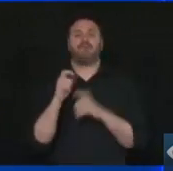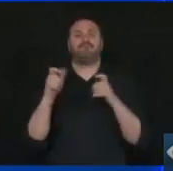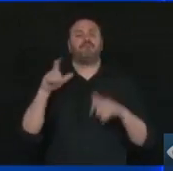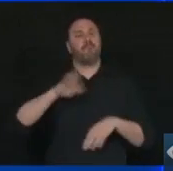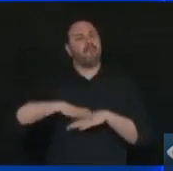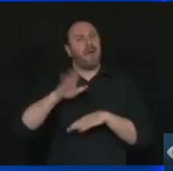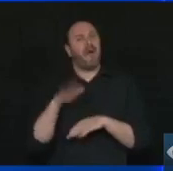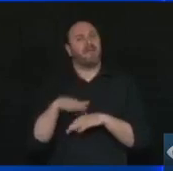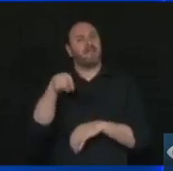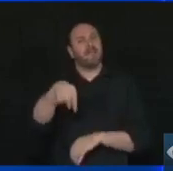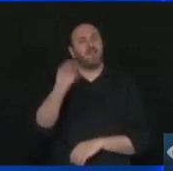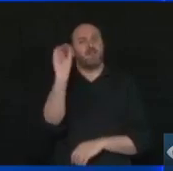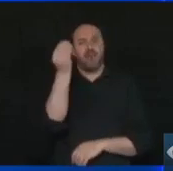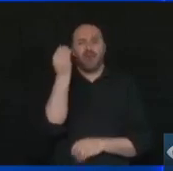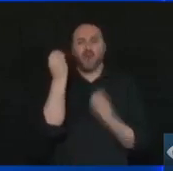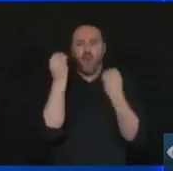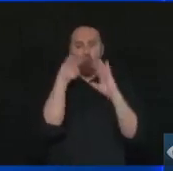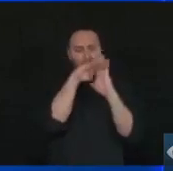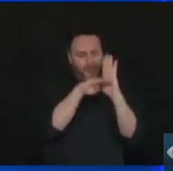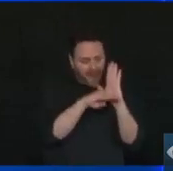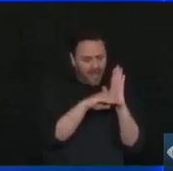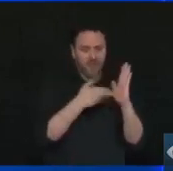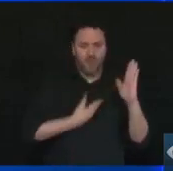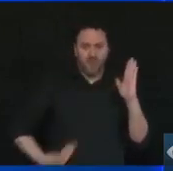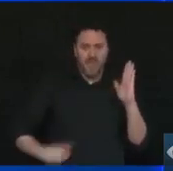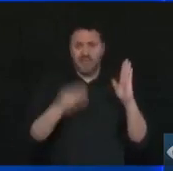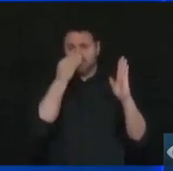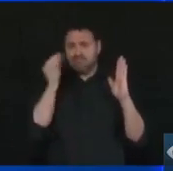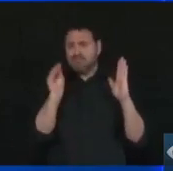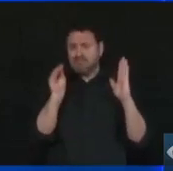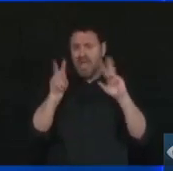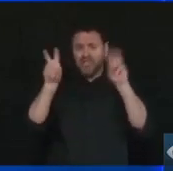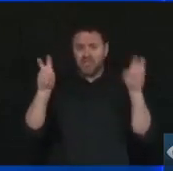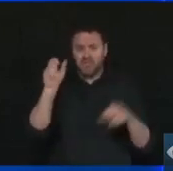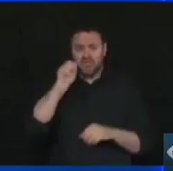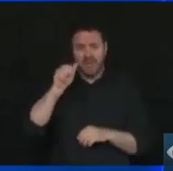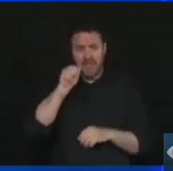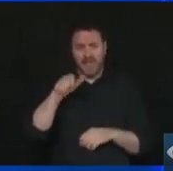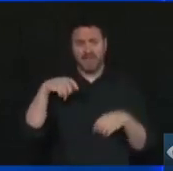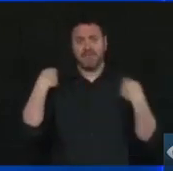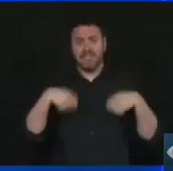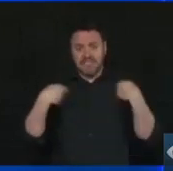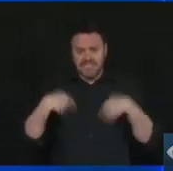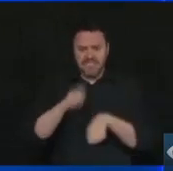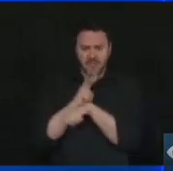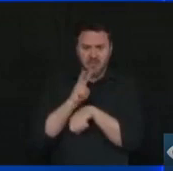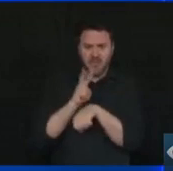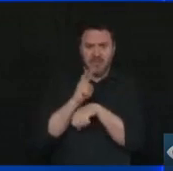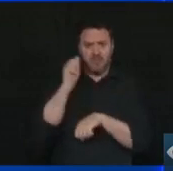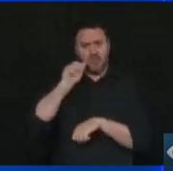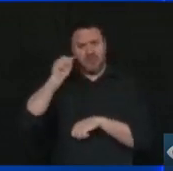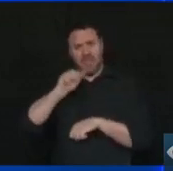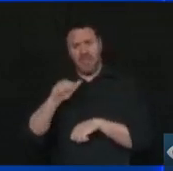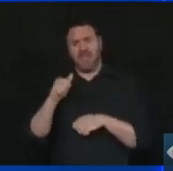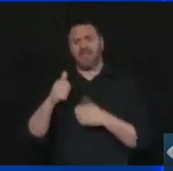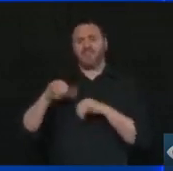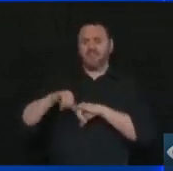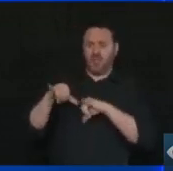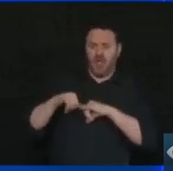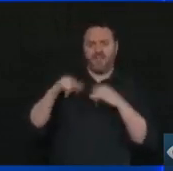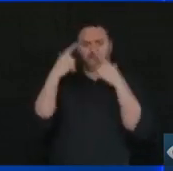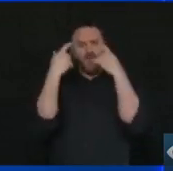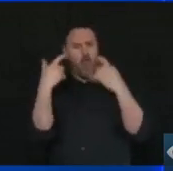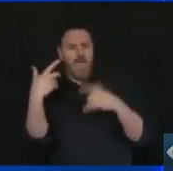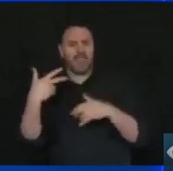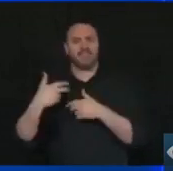governo ignorar isso e ignorar que nós temos necessidade de casas de proteção dessas mulheres vítimas de violência? Nós, mulheres, podemos